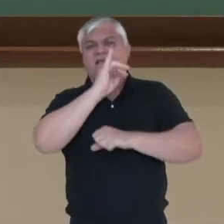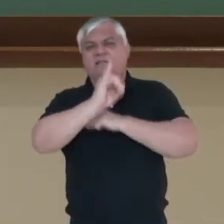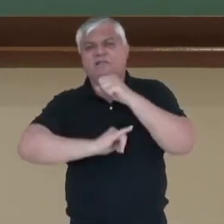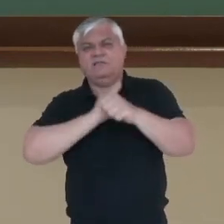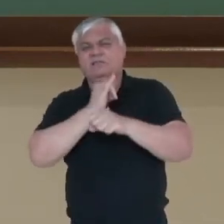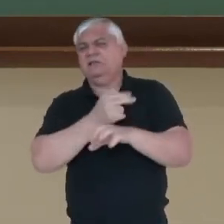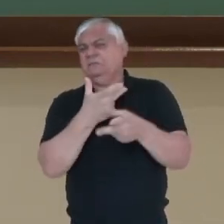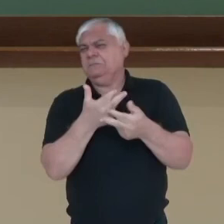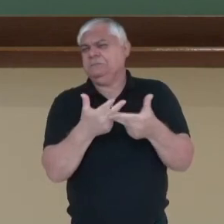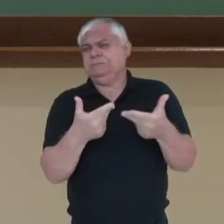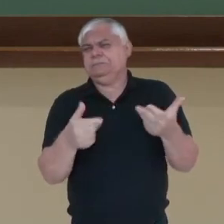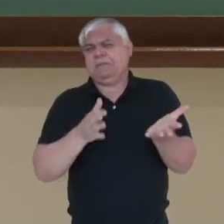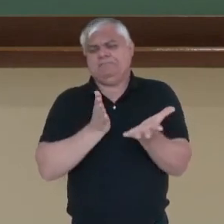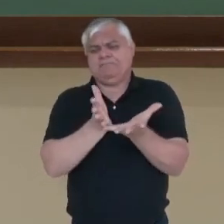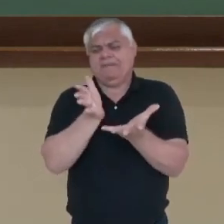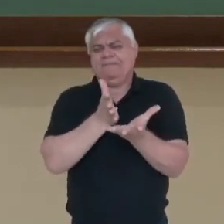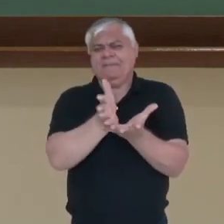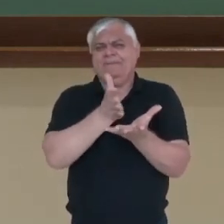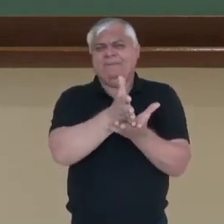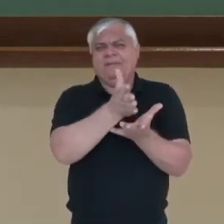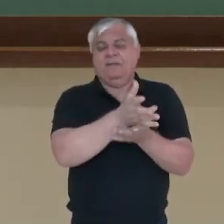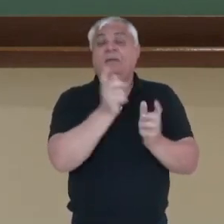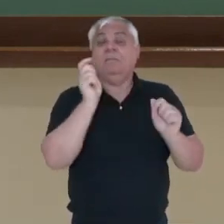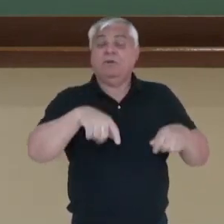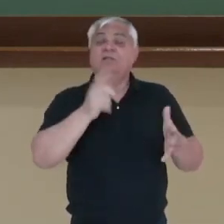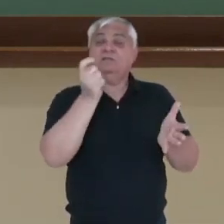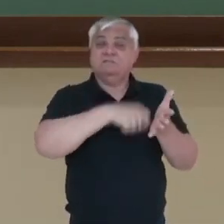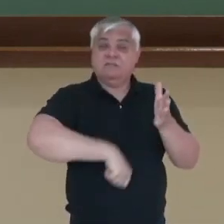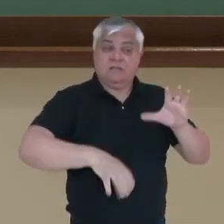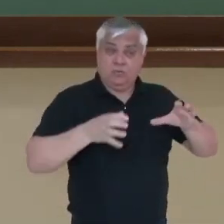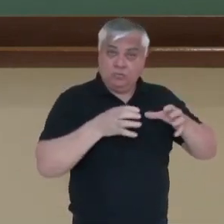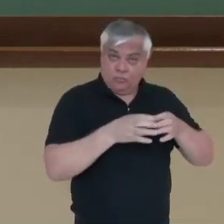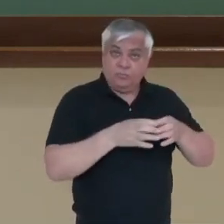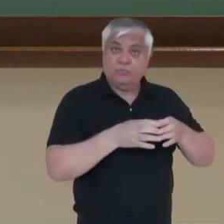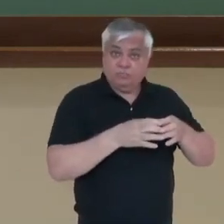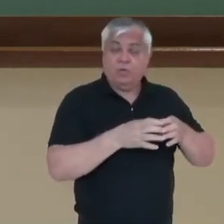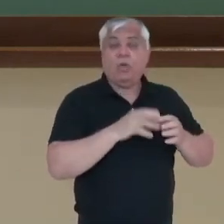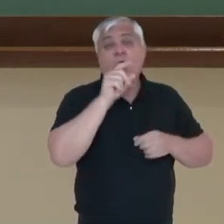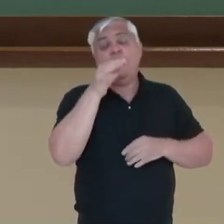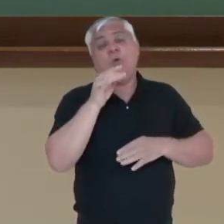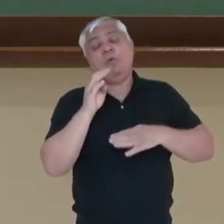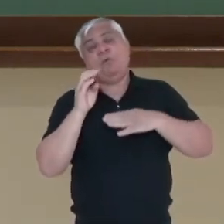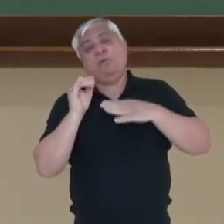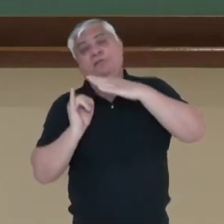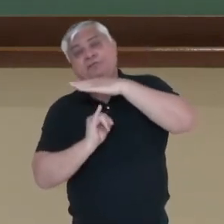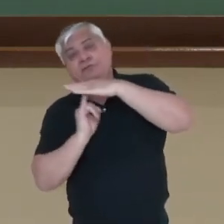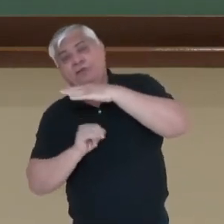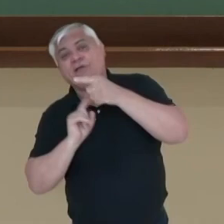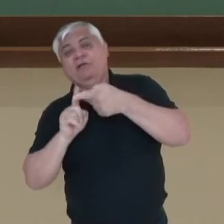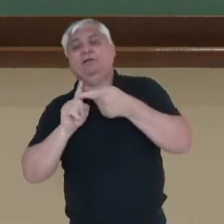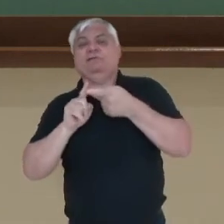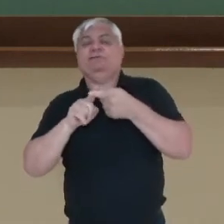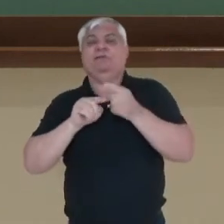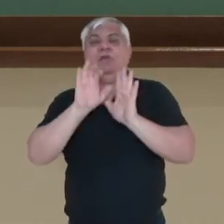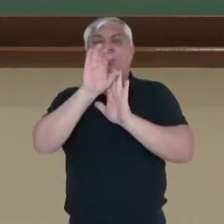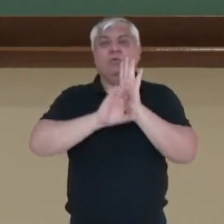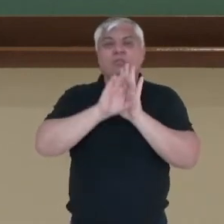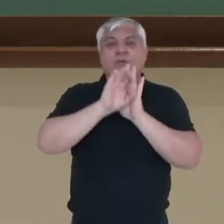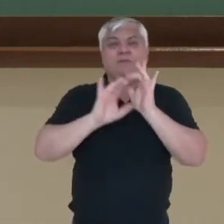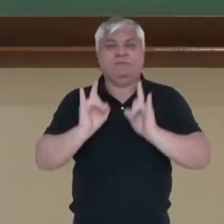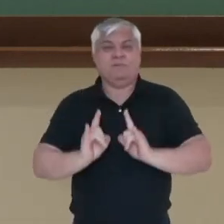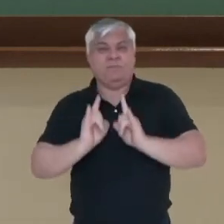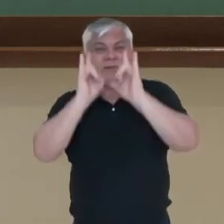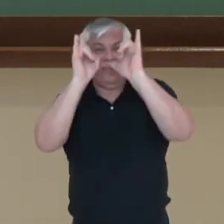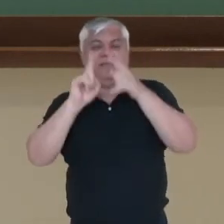e podem ser assinadas por grupos de pessoas, entidades de classe, condomínios, associações